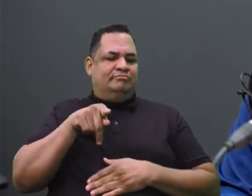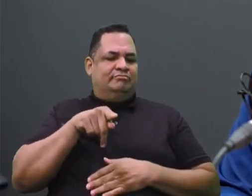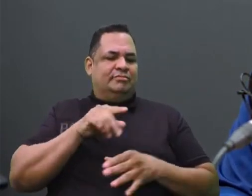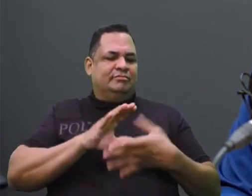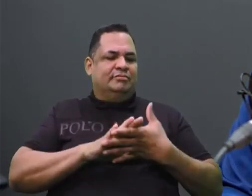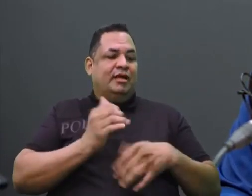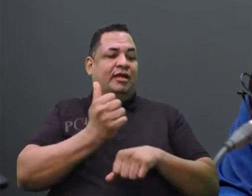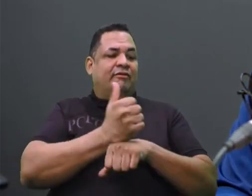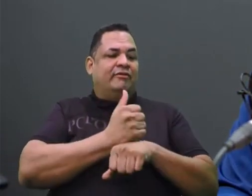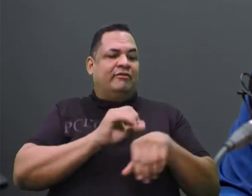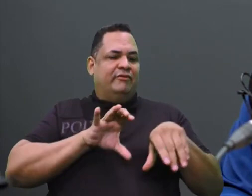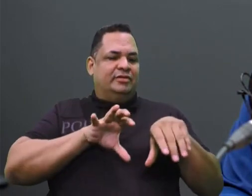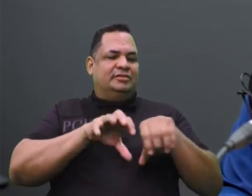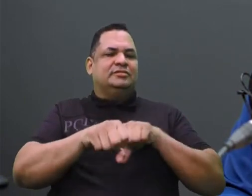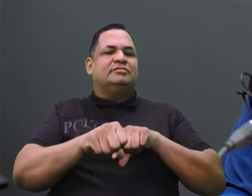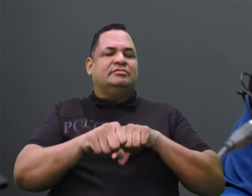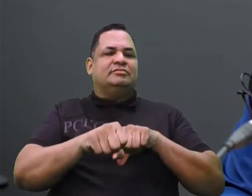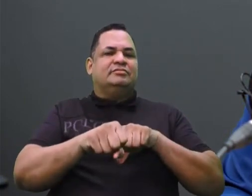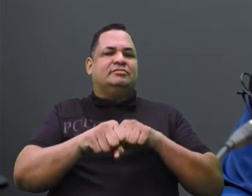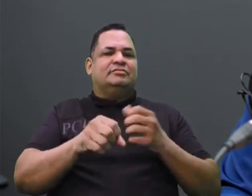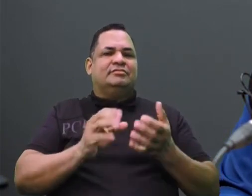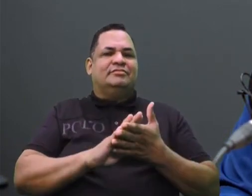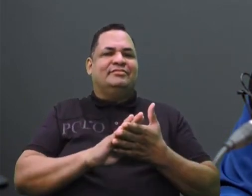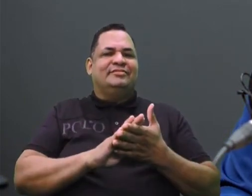fiquei com vergonha de dizer para ela que eu tinha esquecido.